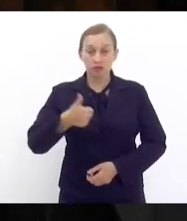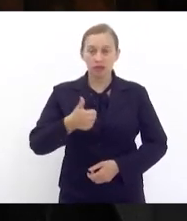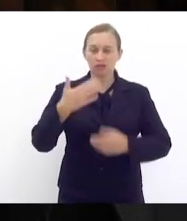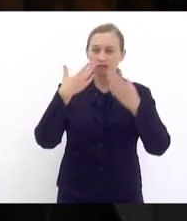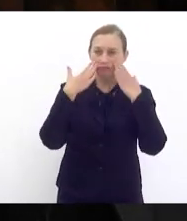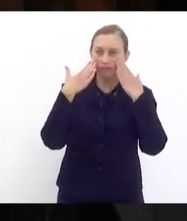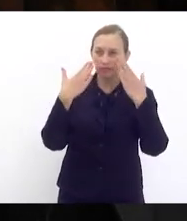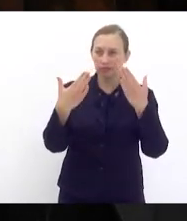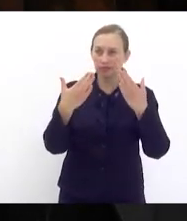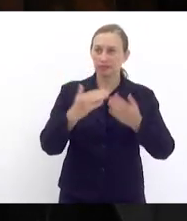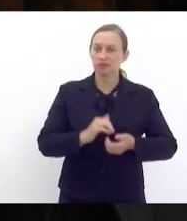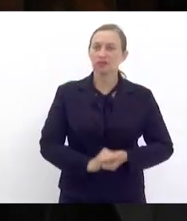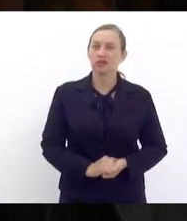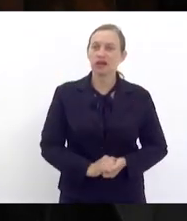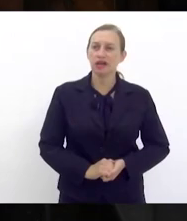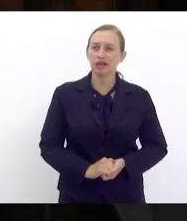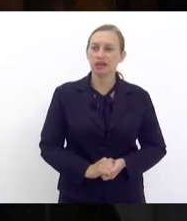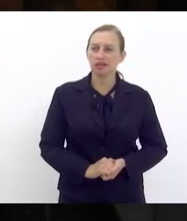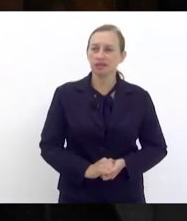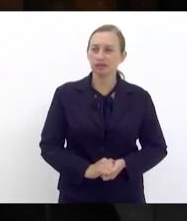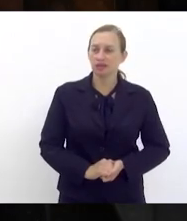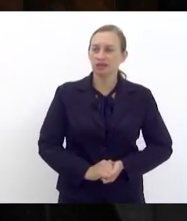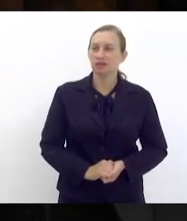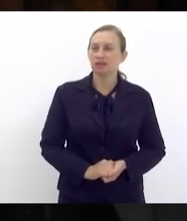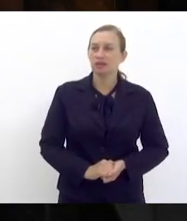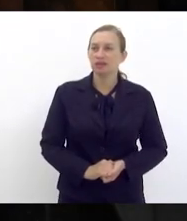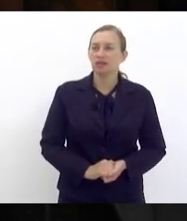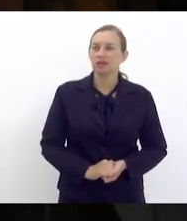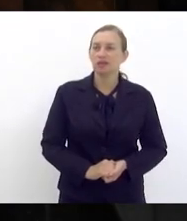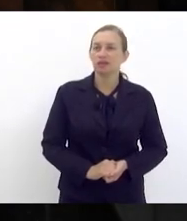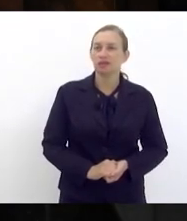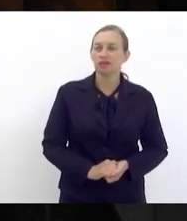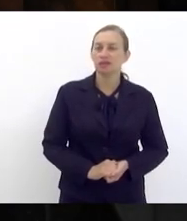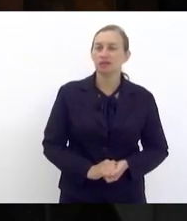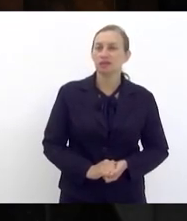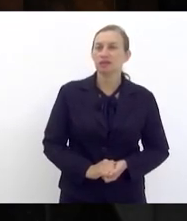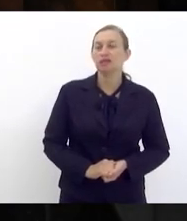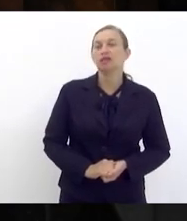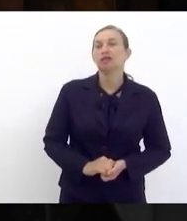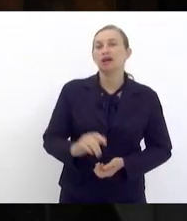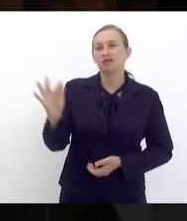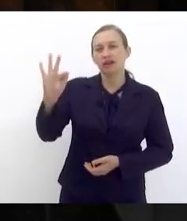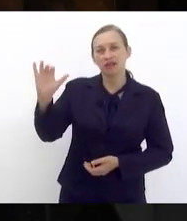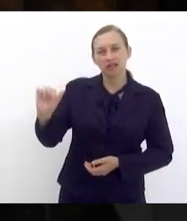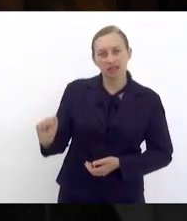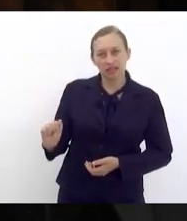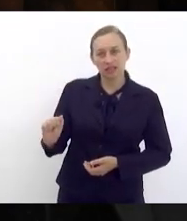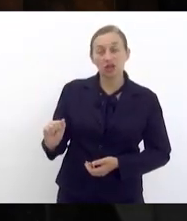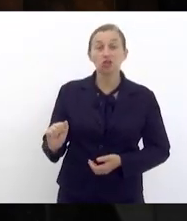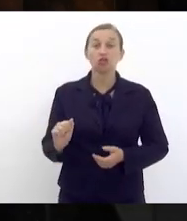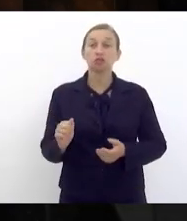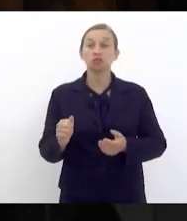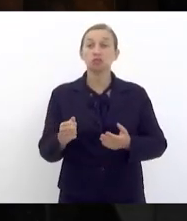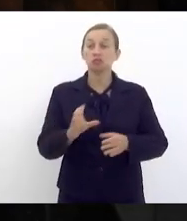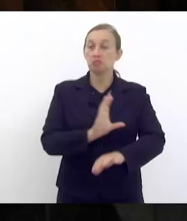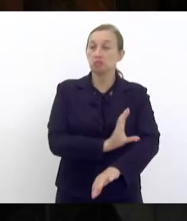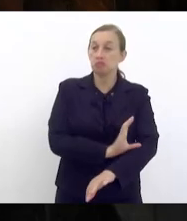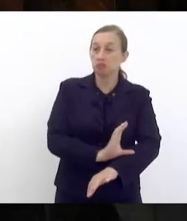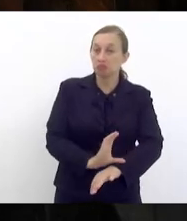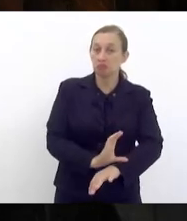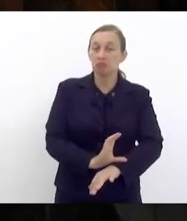apresentação do secretário de Fazenda sobre o comportamento da